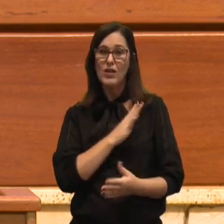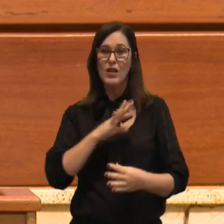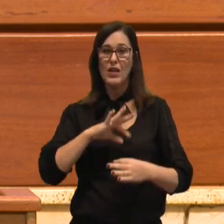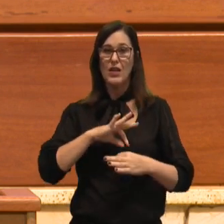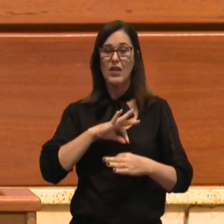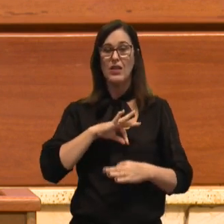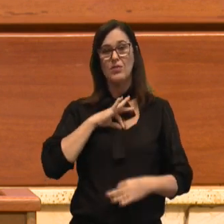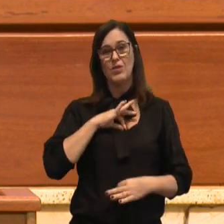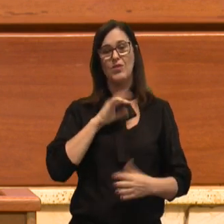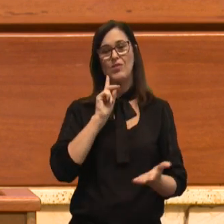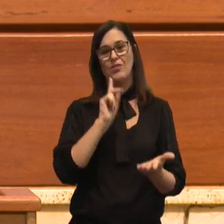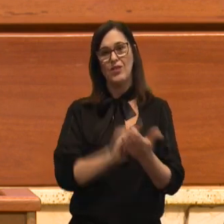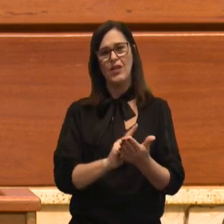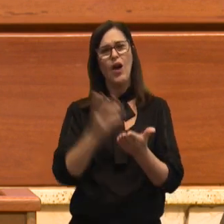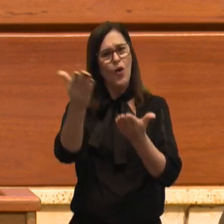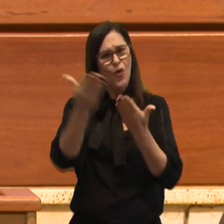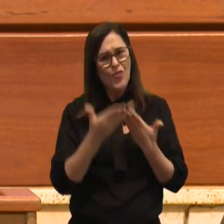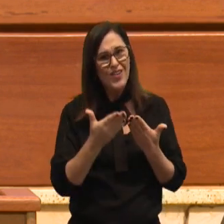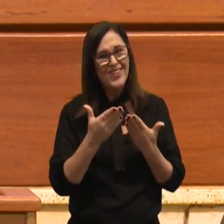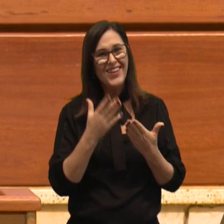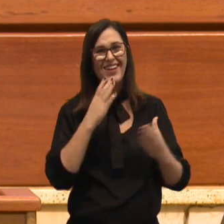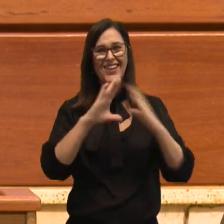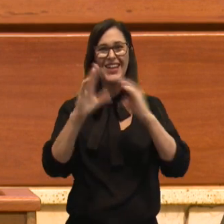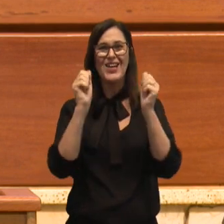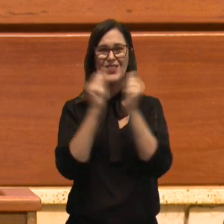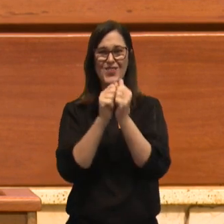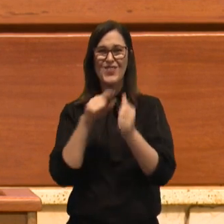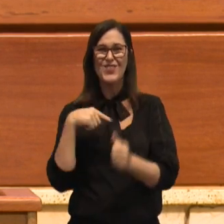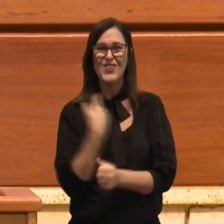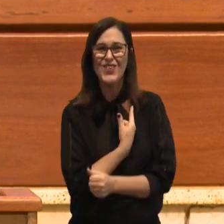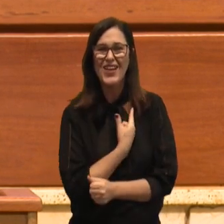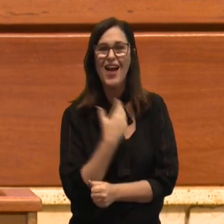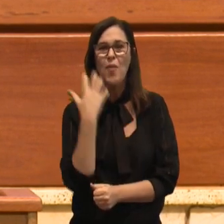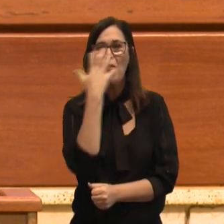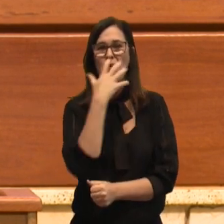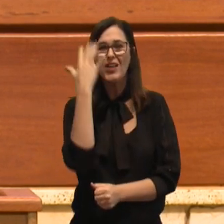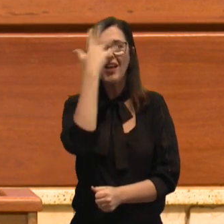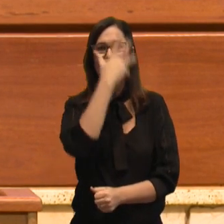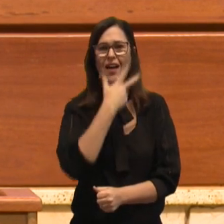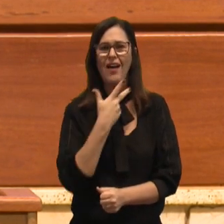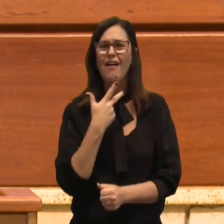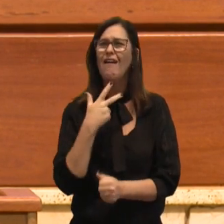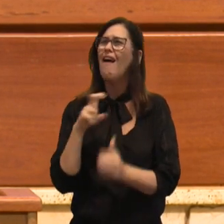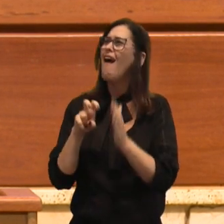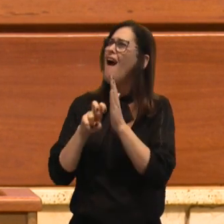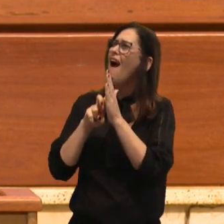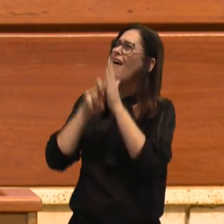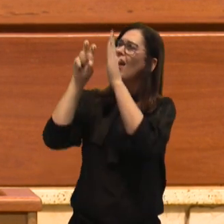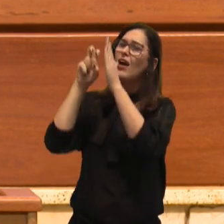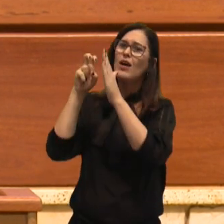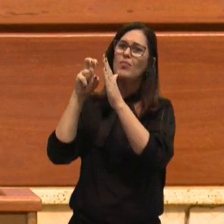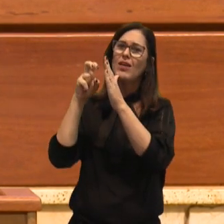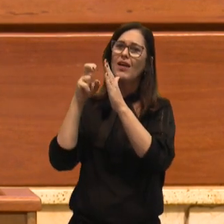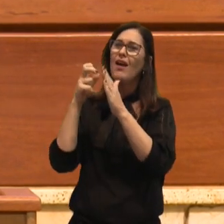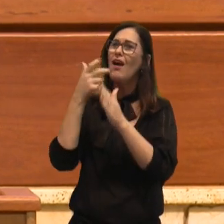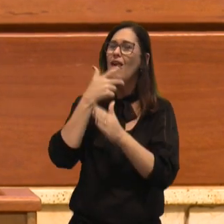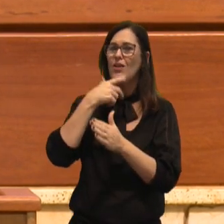espírito e em verdade. Te convido a cantar conosco este belo cântico: aclame ao Senhor toda a